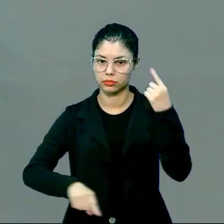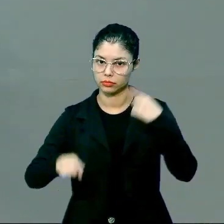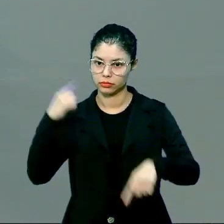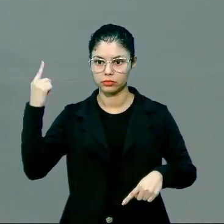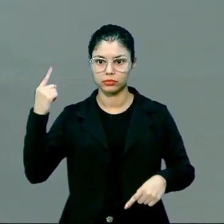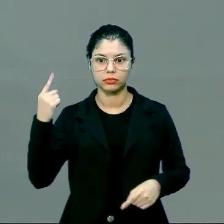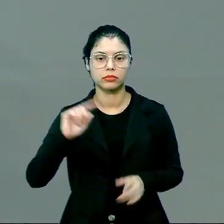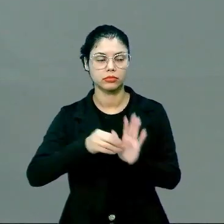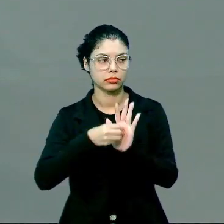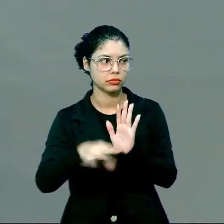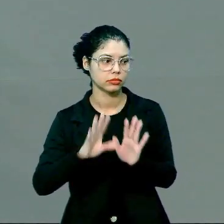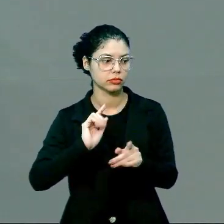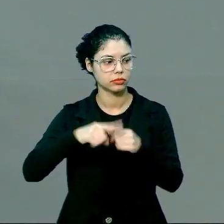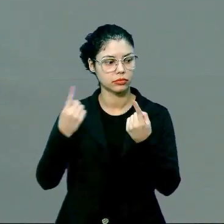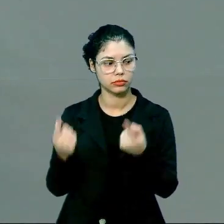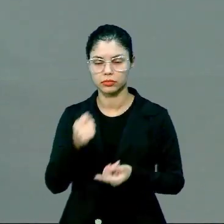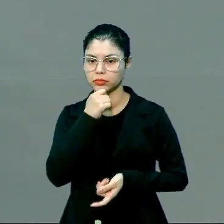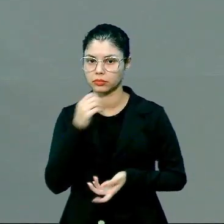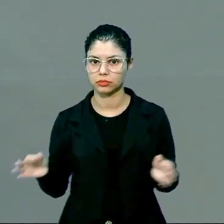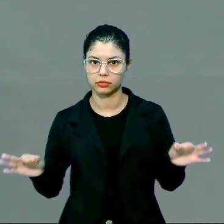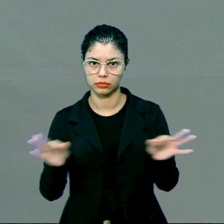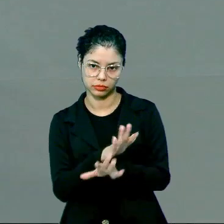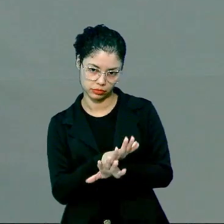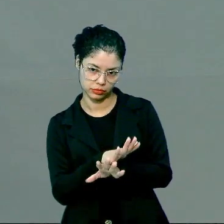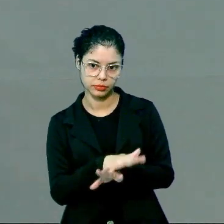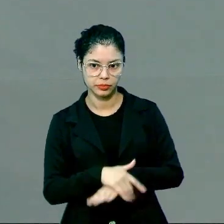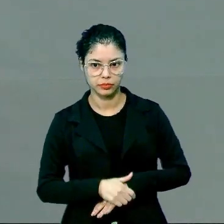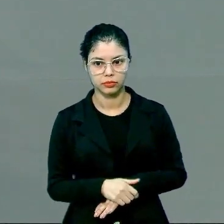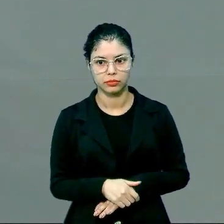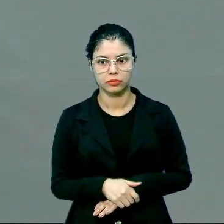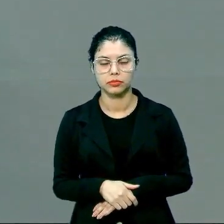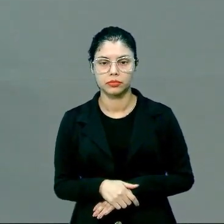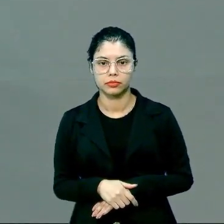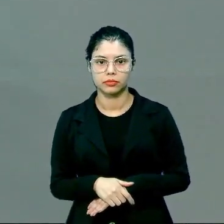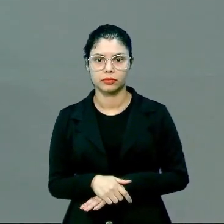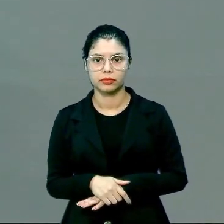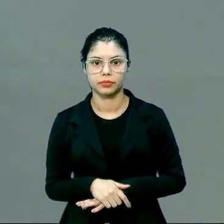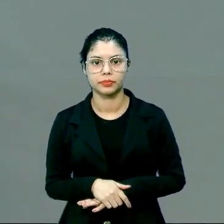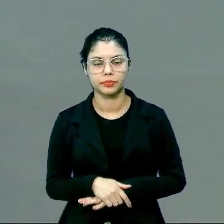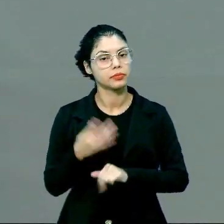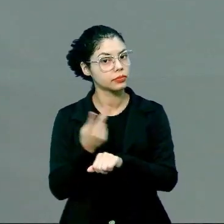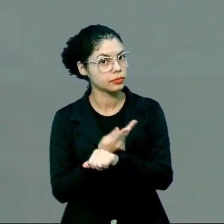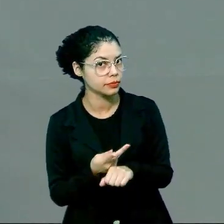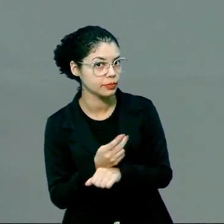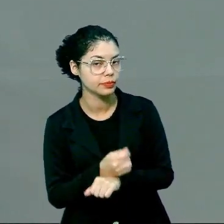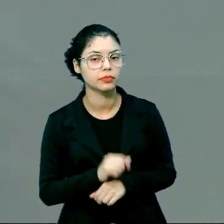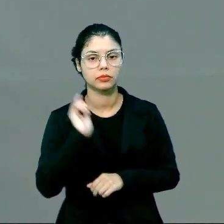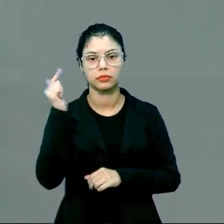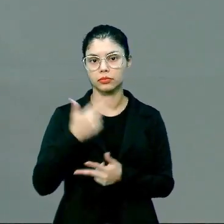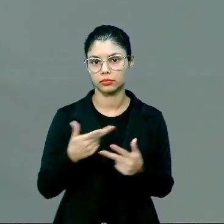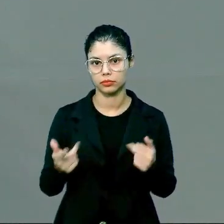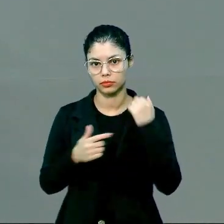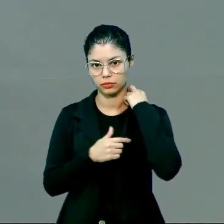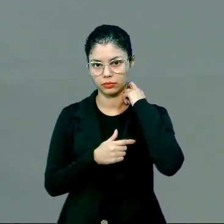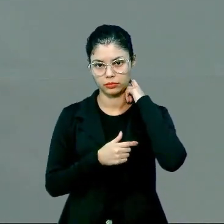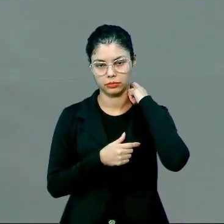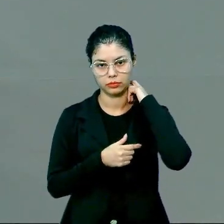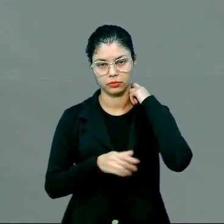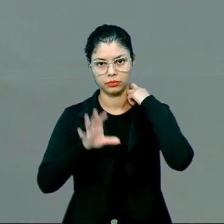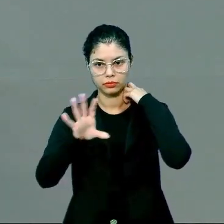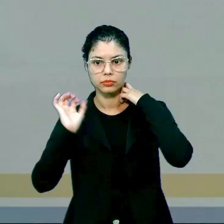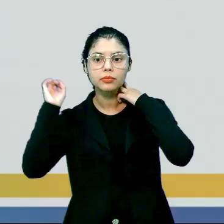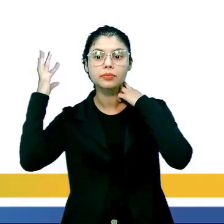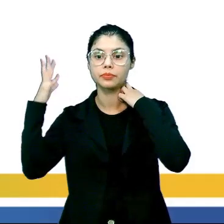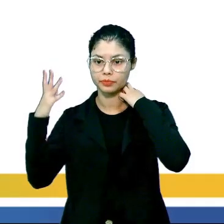sucesso na mídia, mas logo em seguida aquilo acaba e a gente vai procurar consumir outras coisas. Então é desse